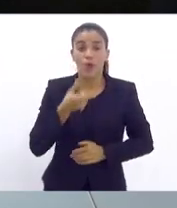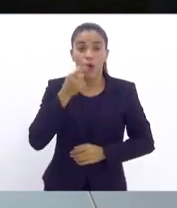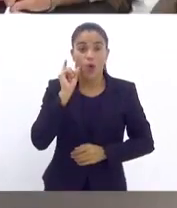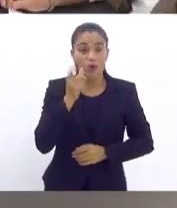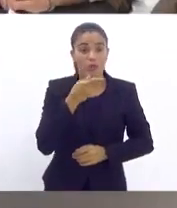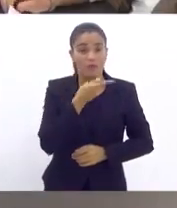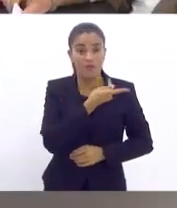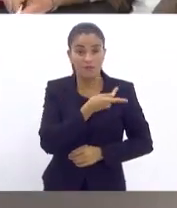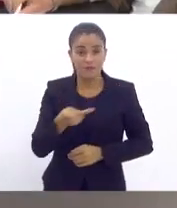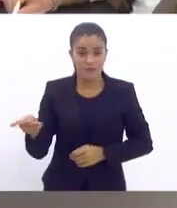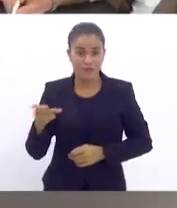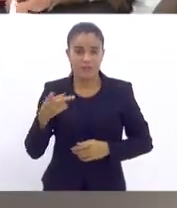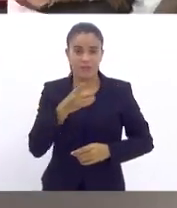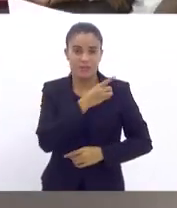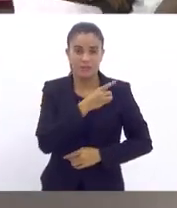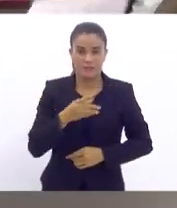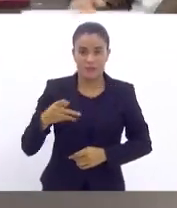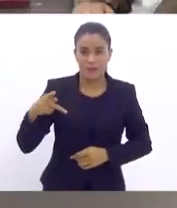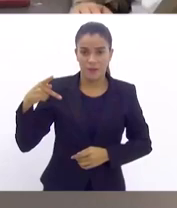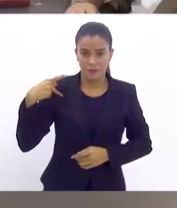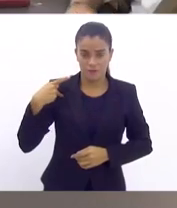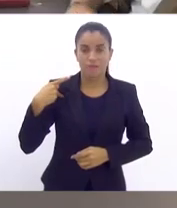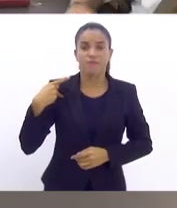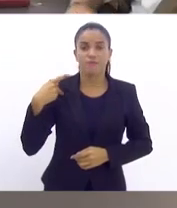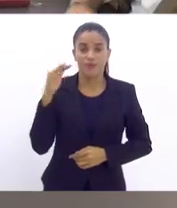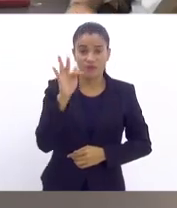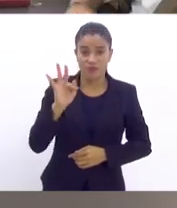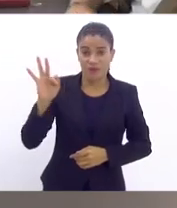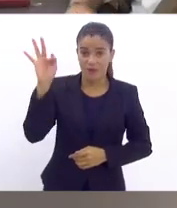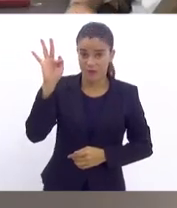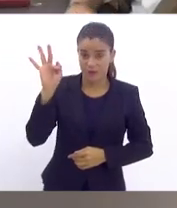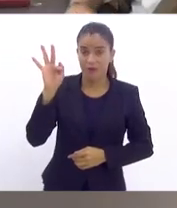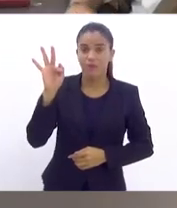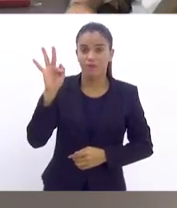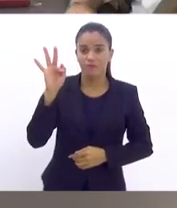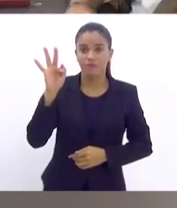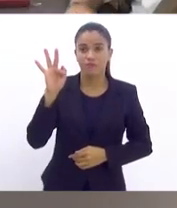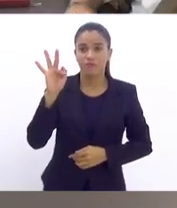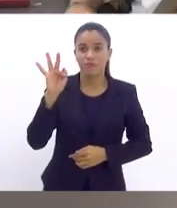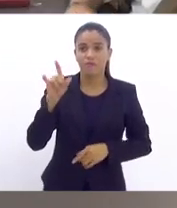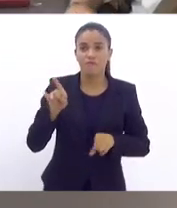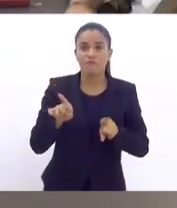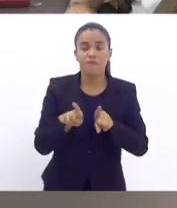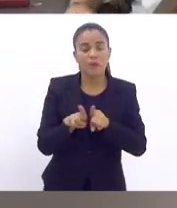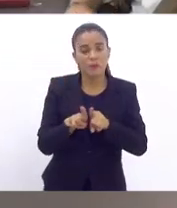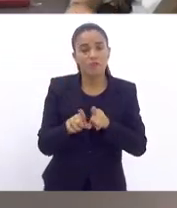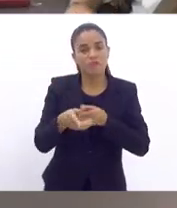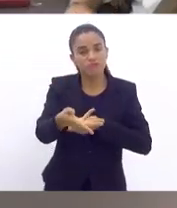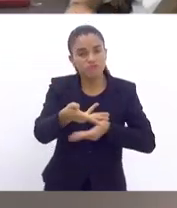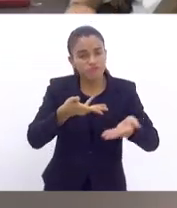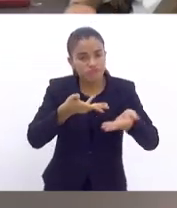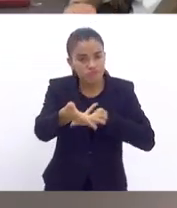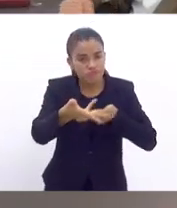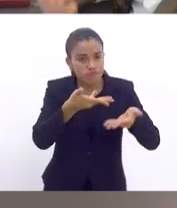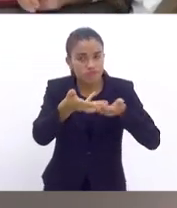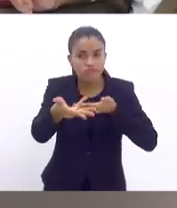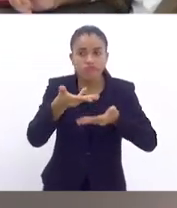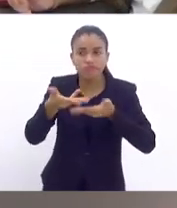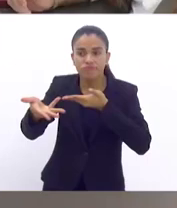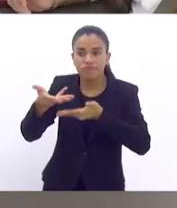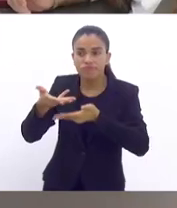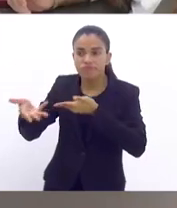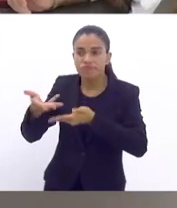pública geral aqui e também a presidência Manteve aí o relacionamento diálogo com alguns órgãos